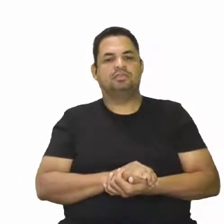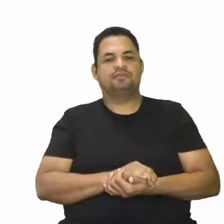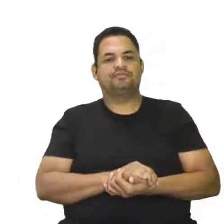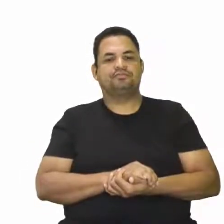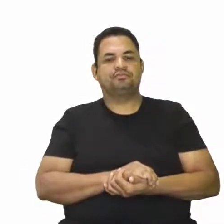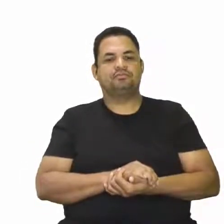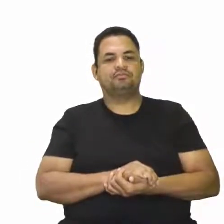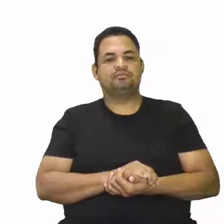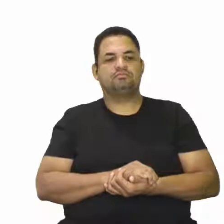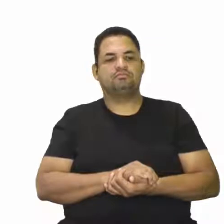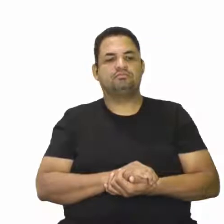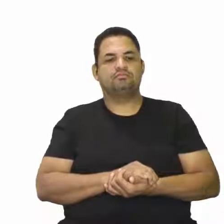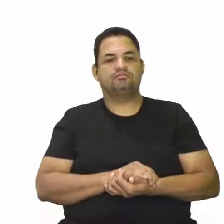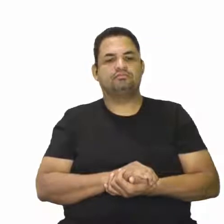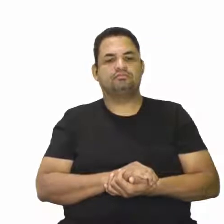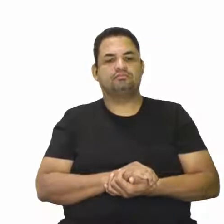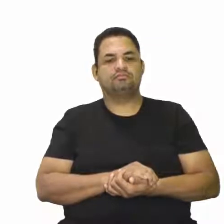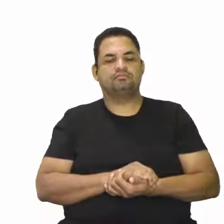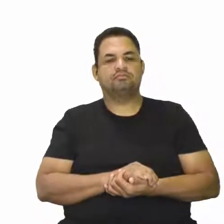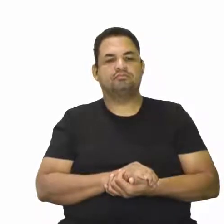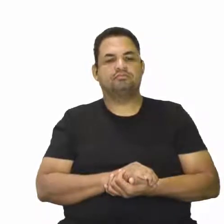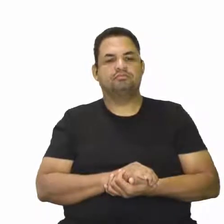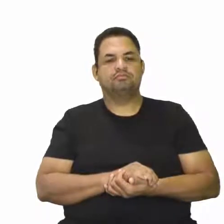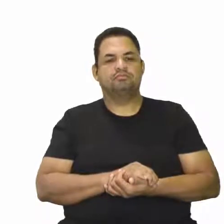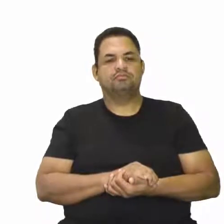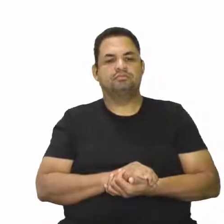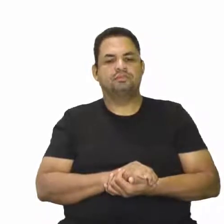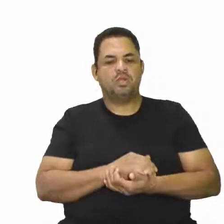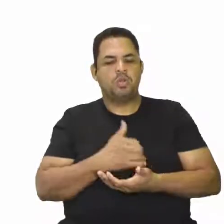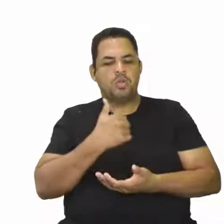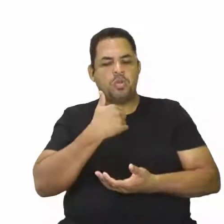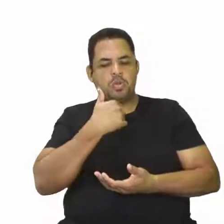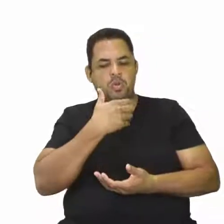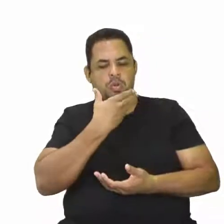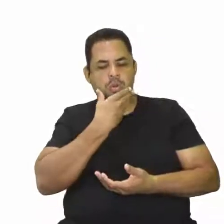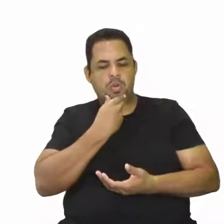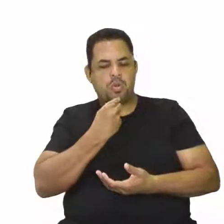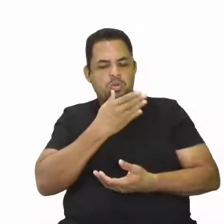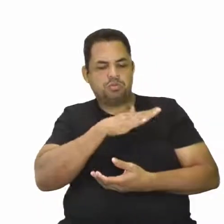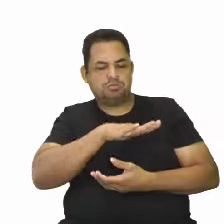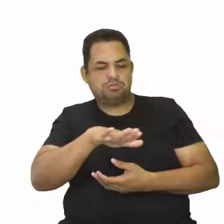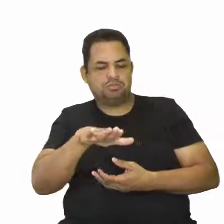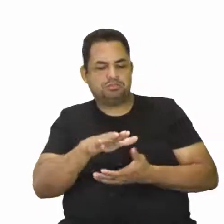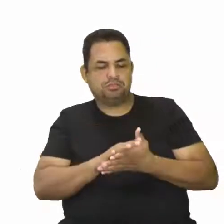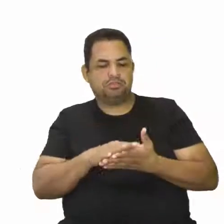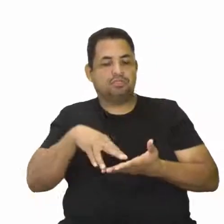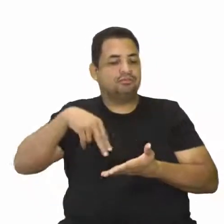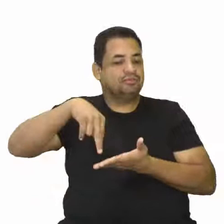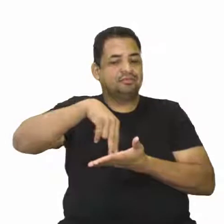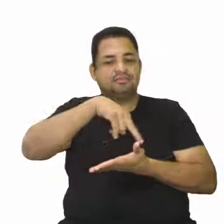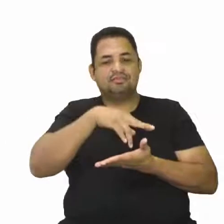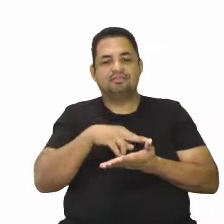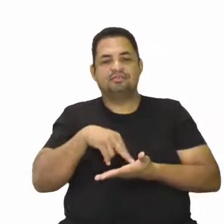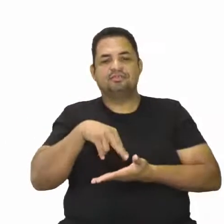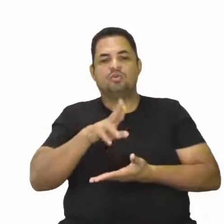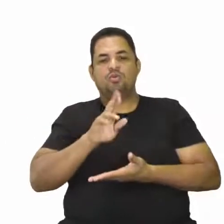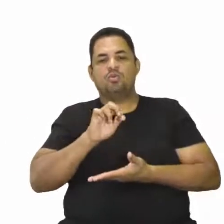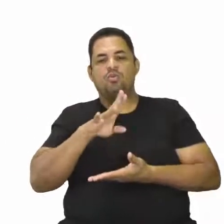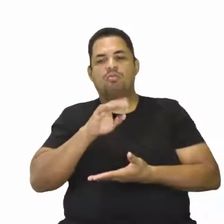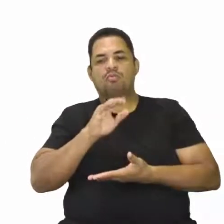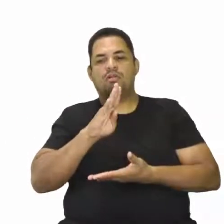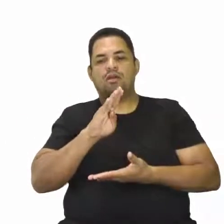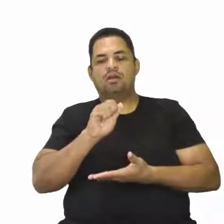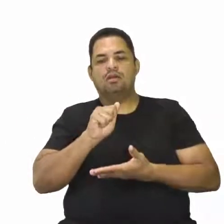están bailando rumba. Os meninos estão dançando rumba. Então, observe